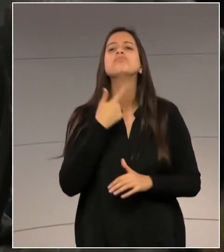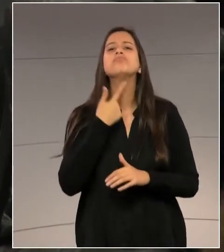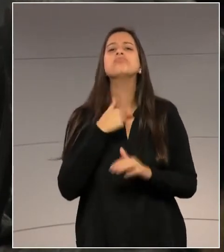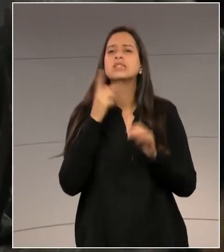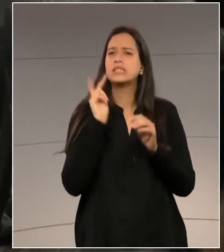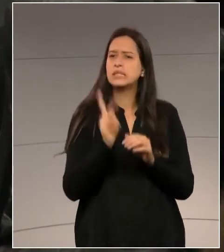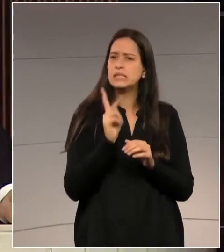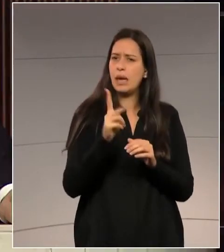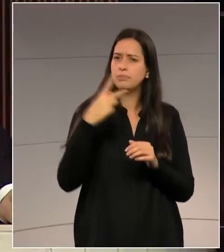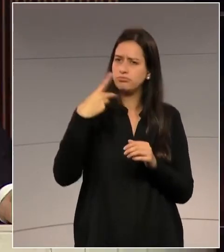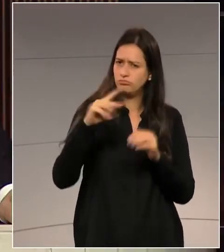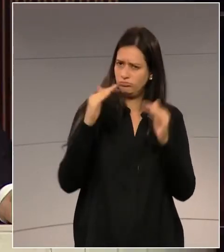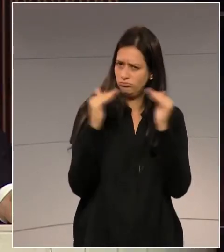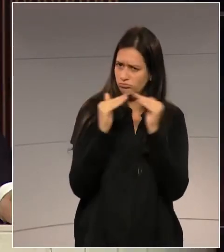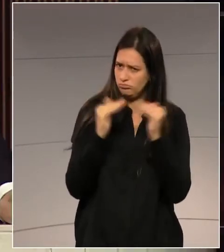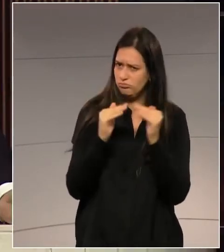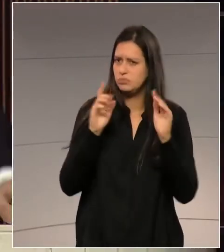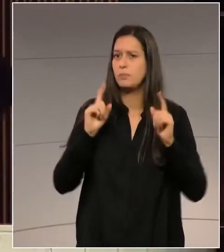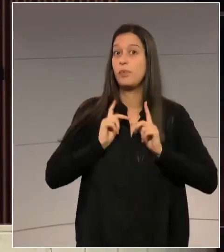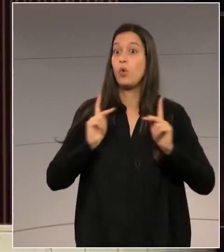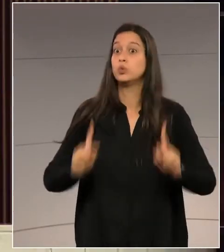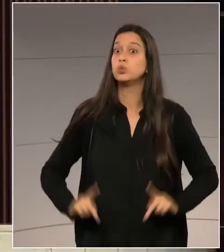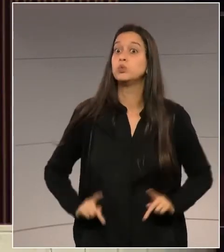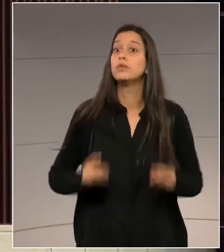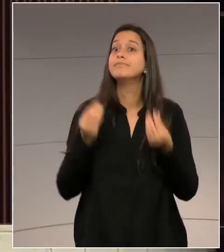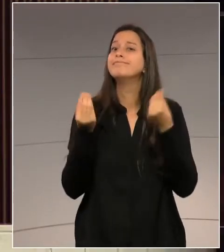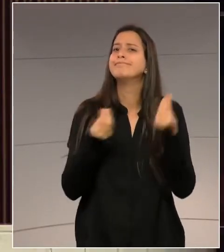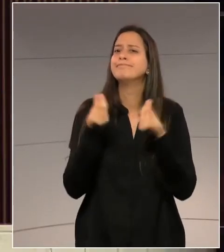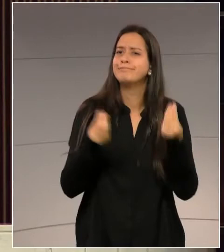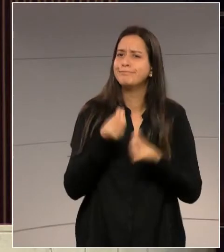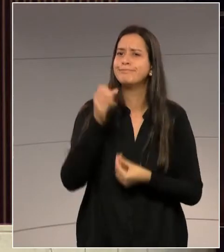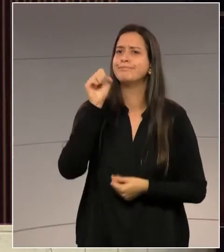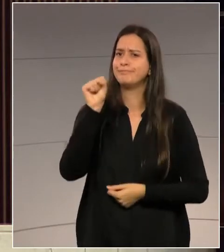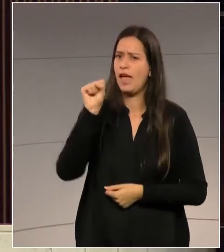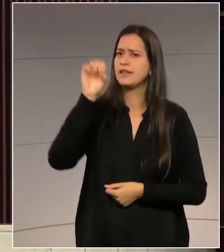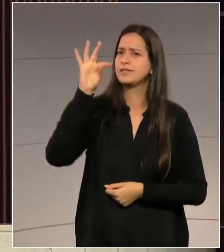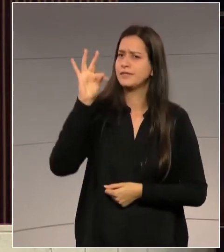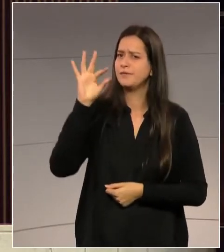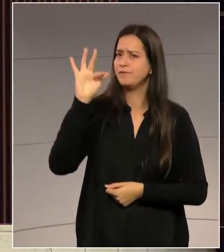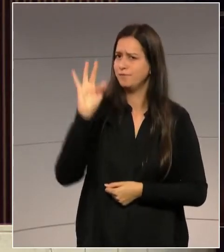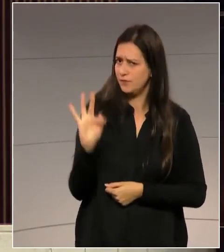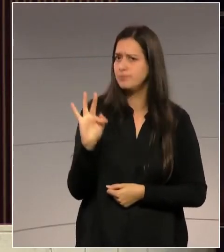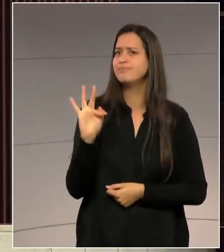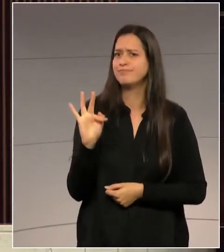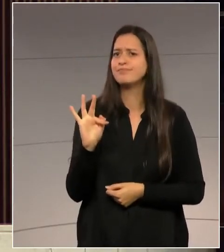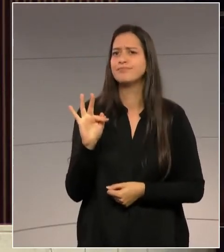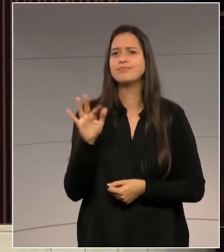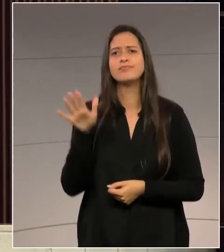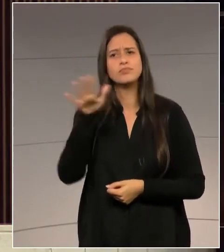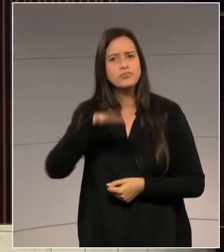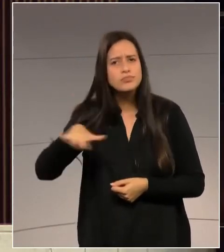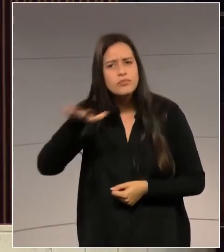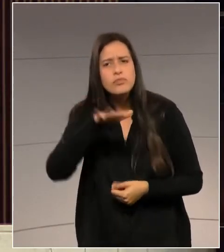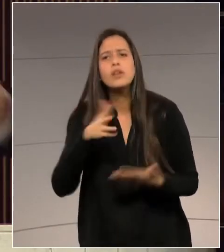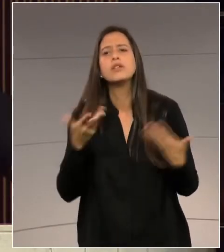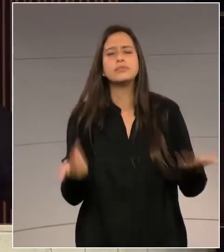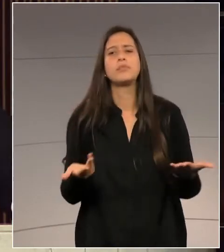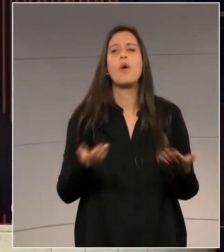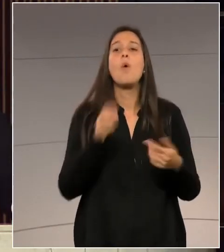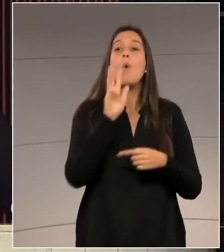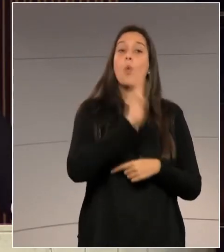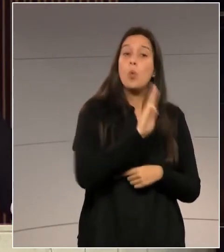contente com a postura do stf digo lula vai fazer o brasil voltar a crescer